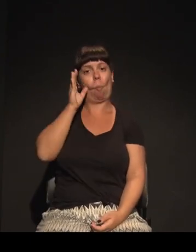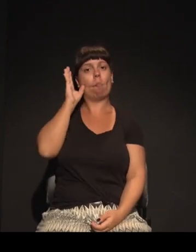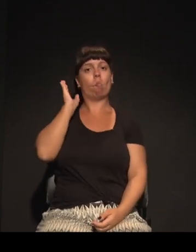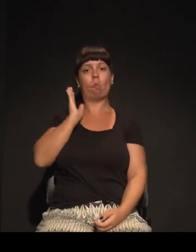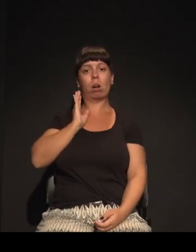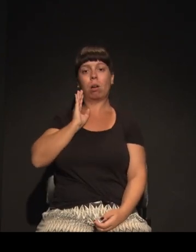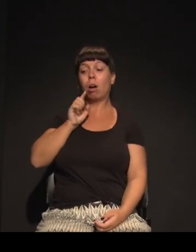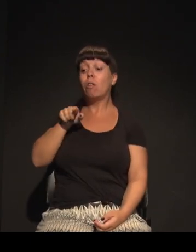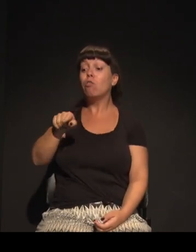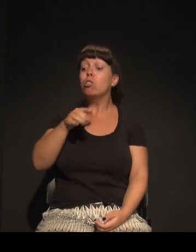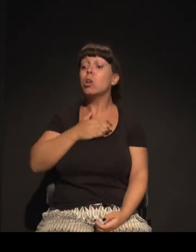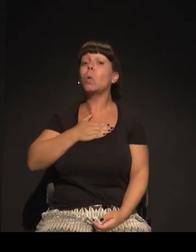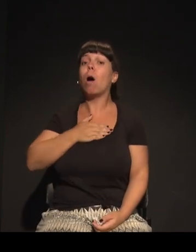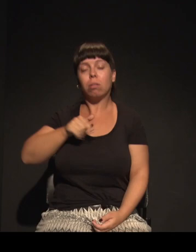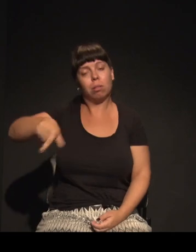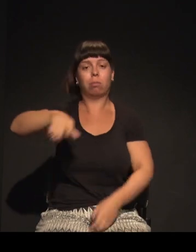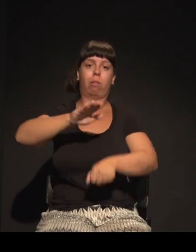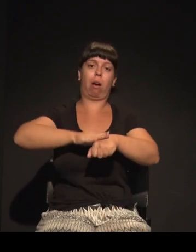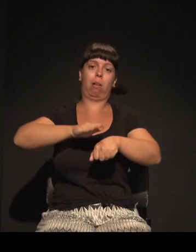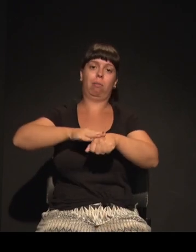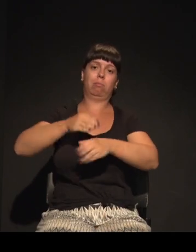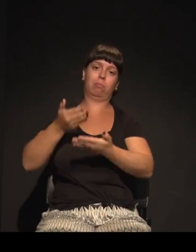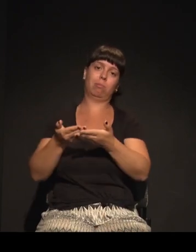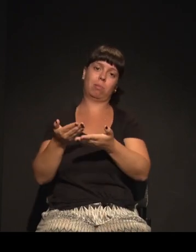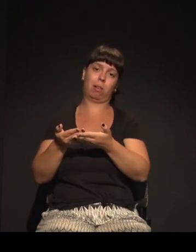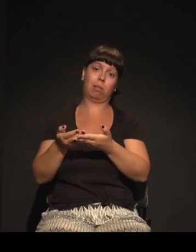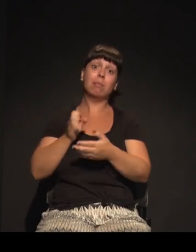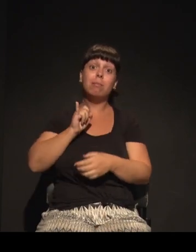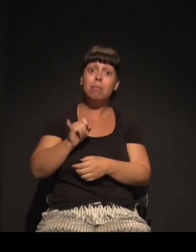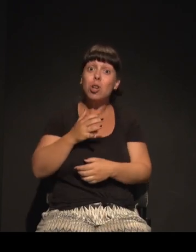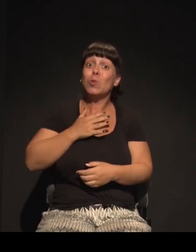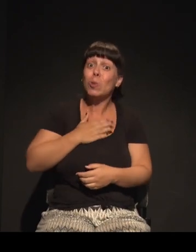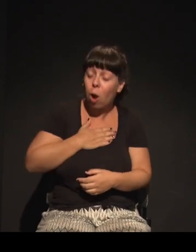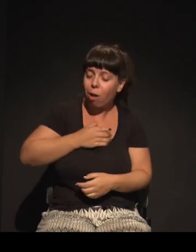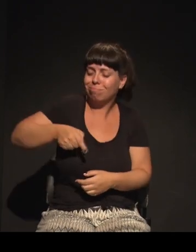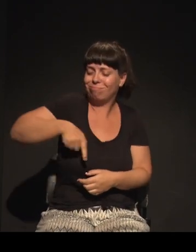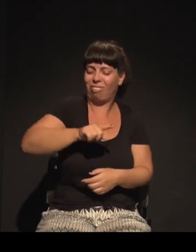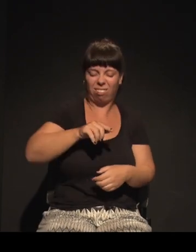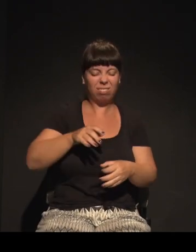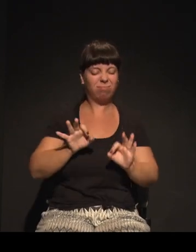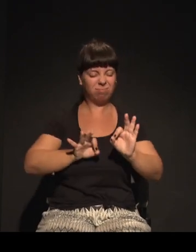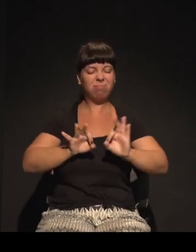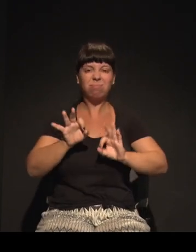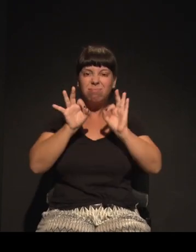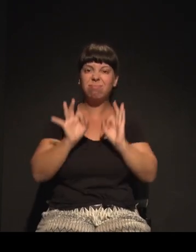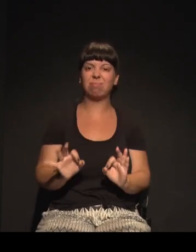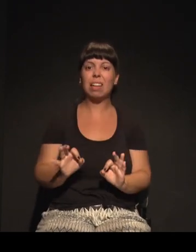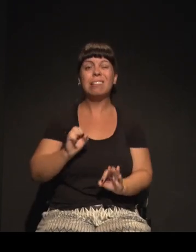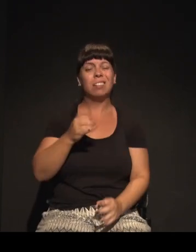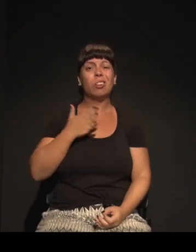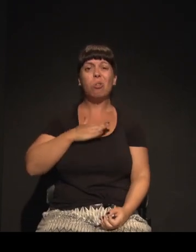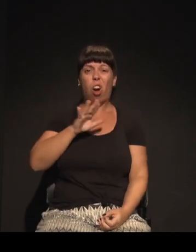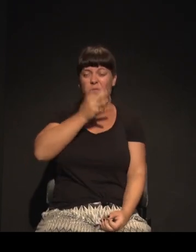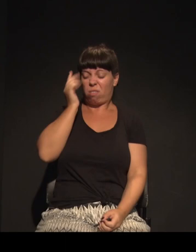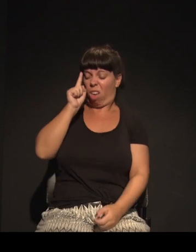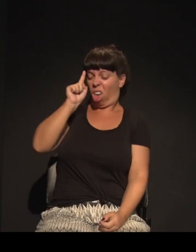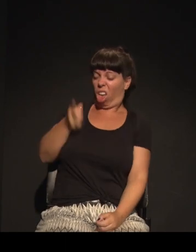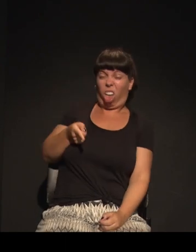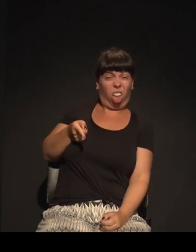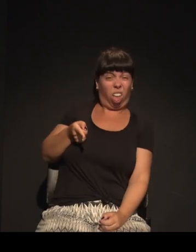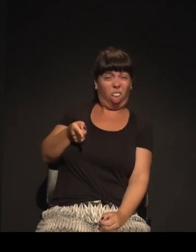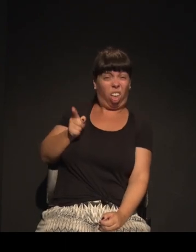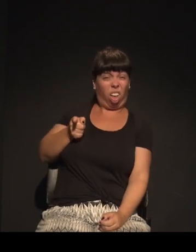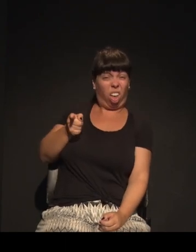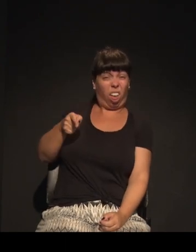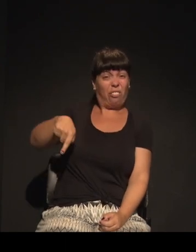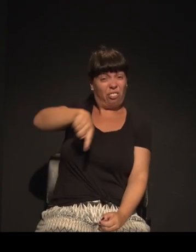aquilo que ele gosta porque se você gosta de fazer aqui você vai fazer bem feito que você não gosta não adianta alguém dizer pra você que você